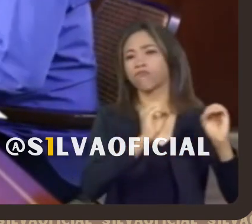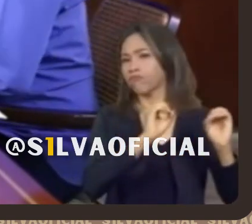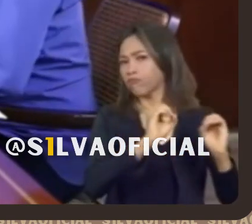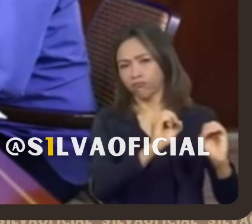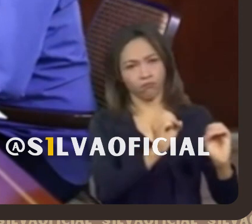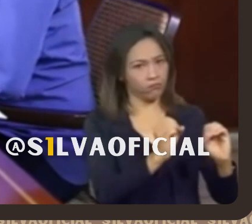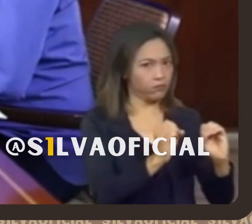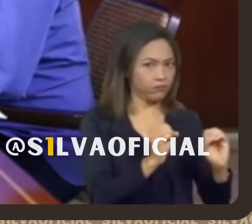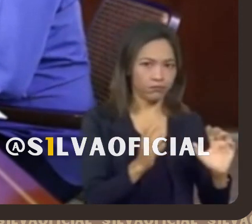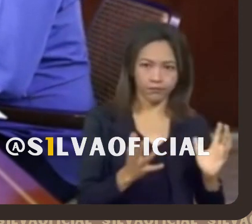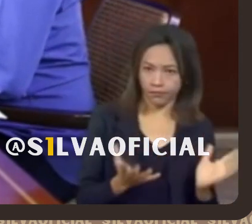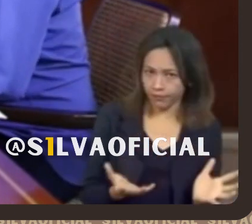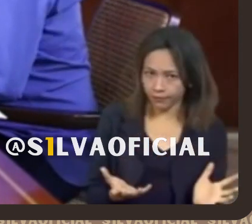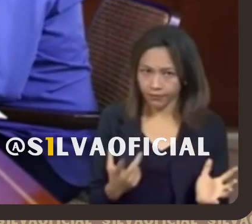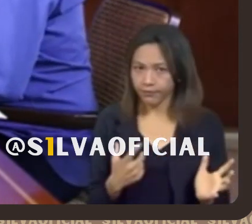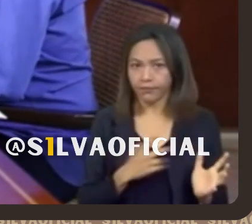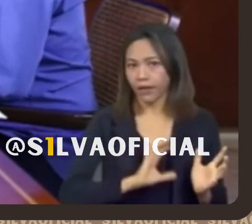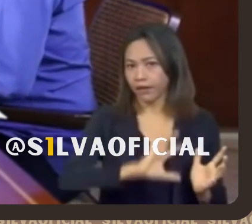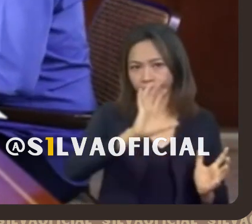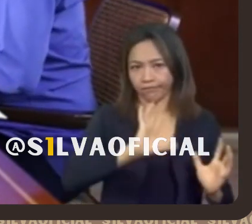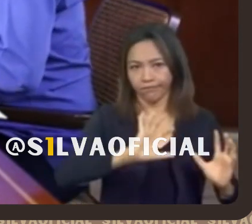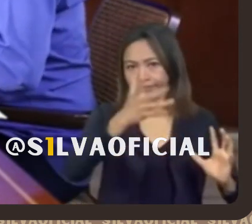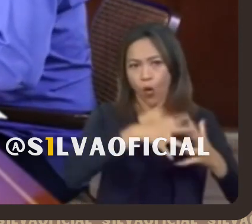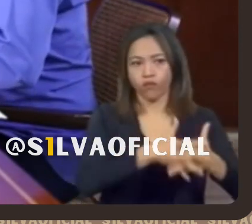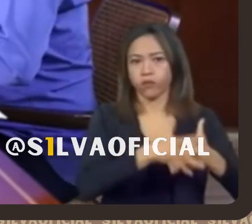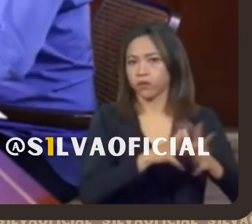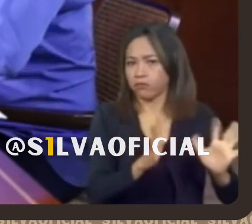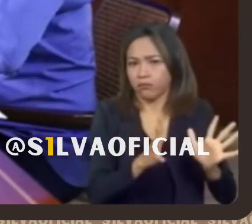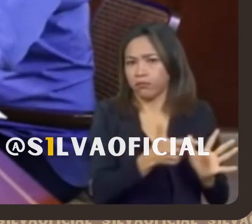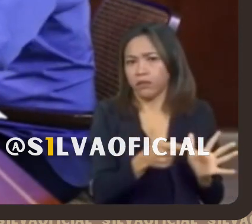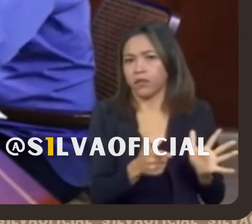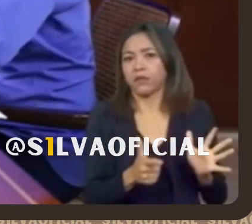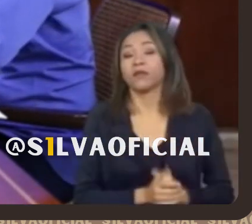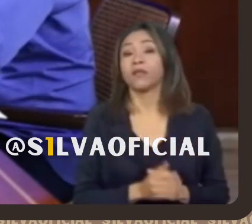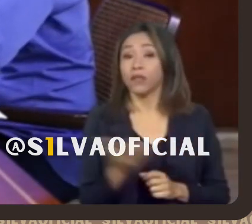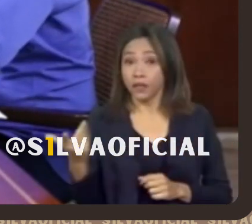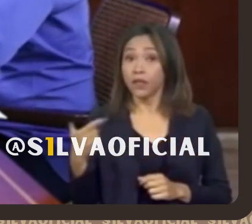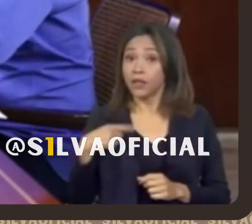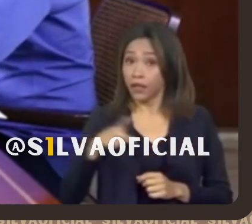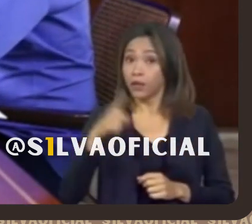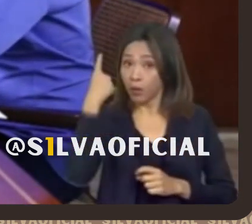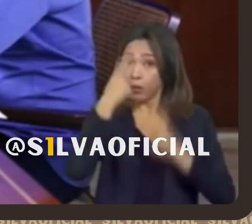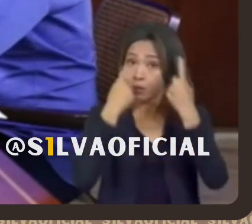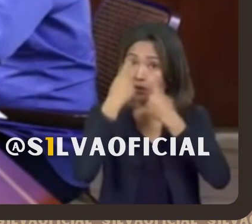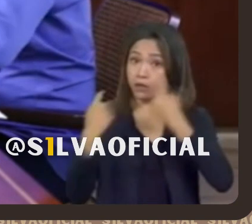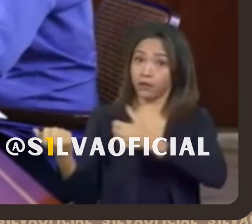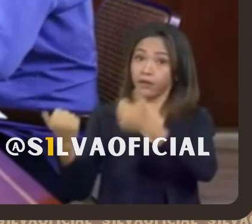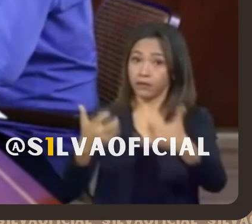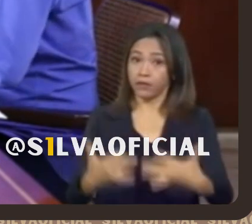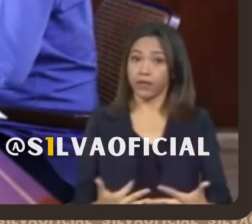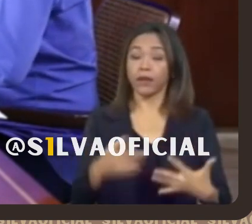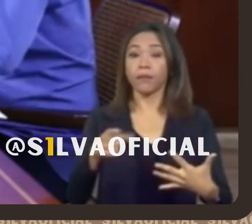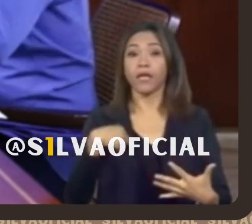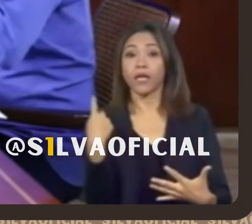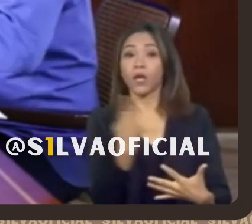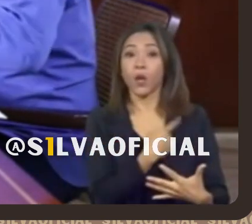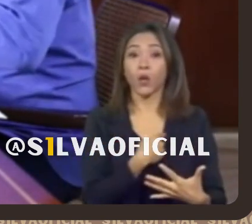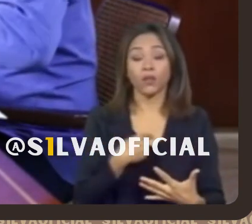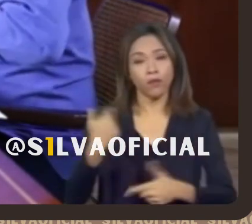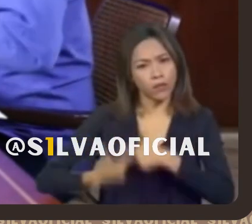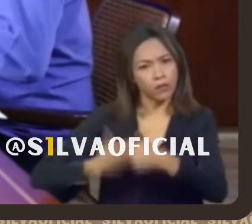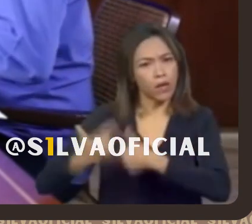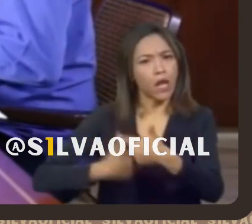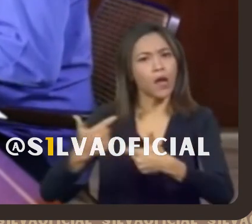criar qualquer confusão mas o Camilo tem uma preocupação ou seja nós pramos trabalhar para que a juventude no próximo